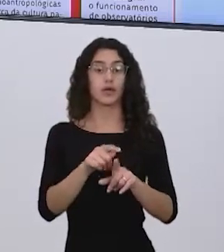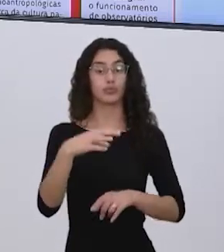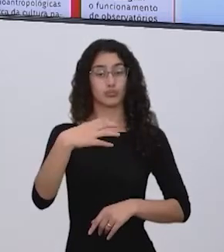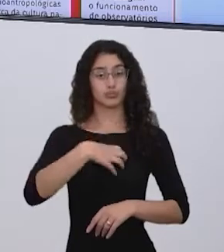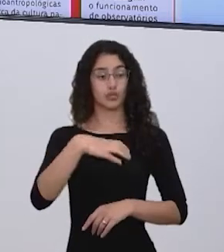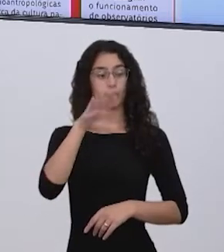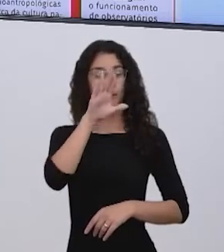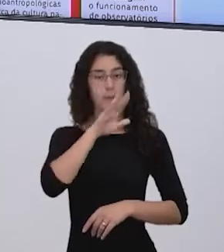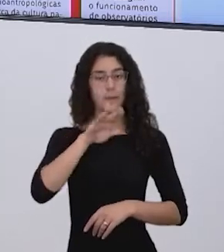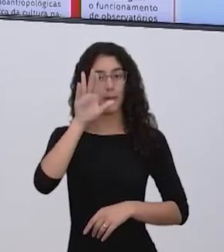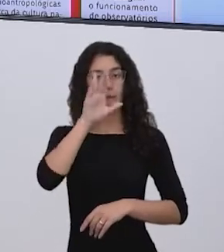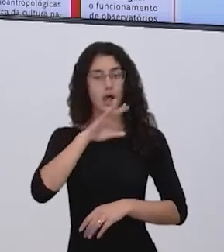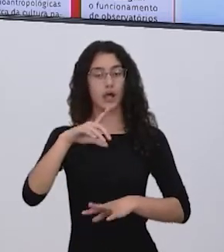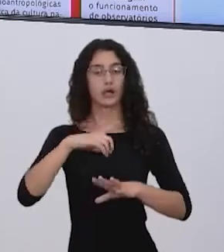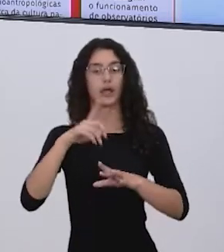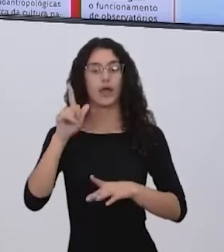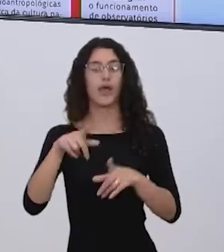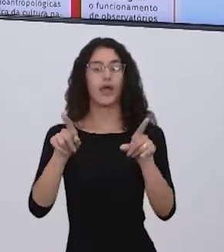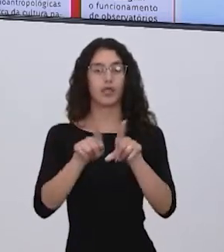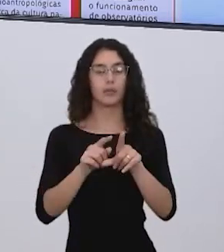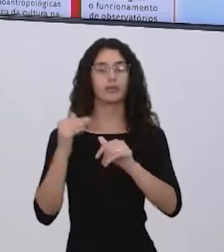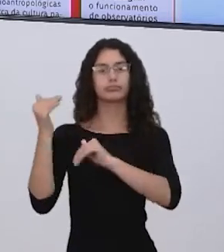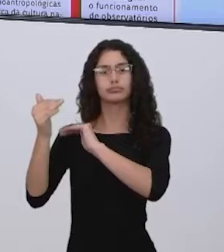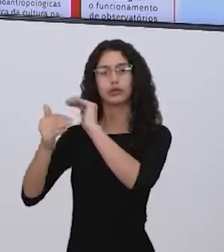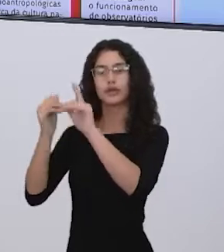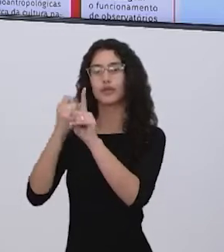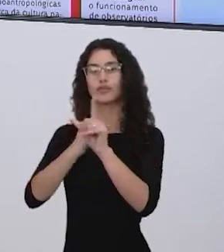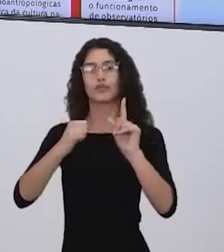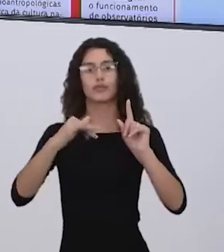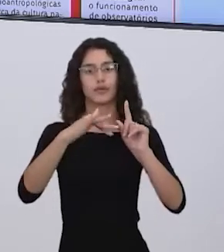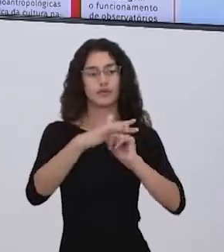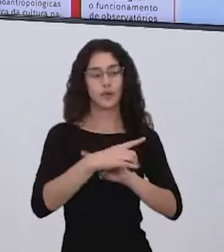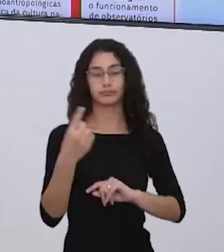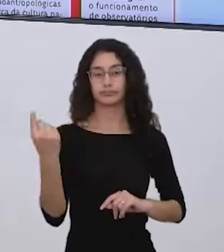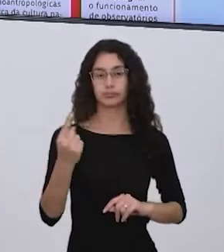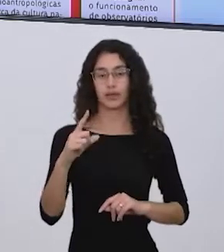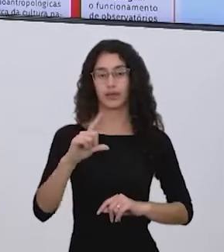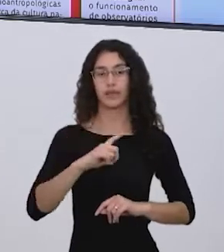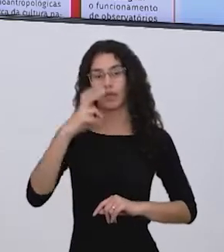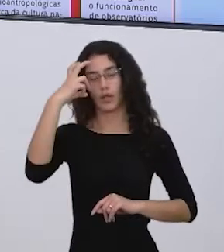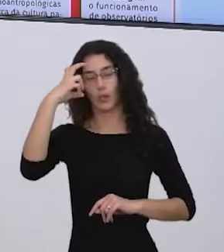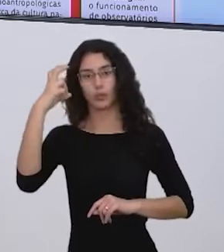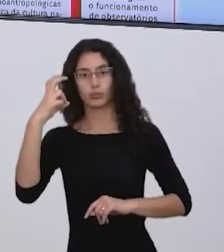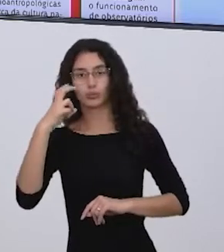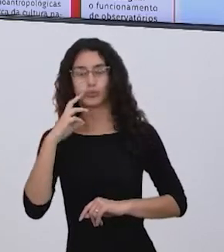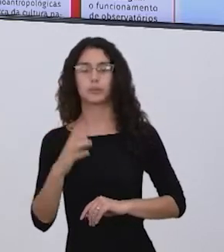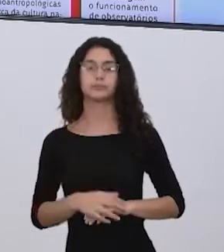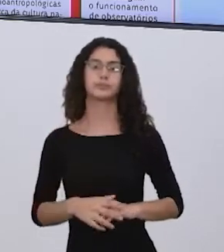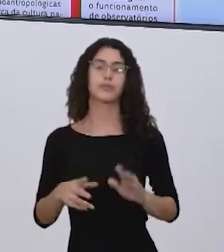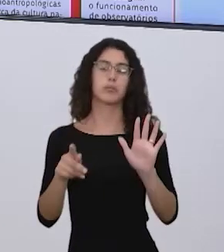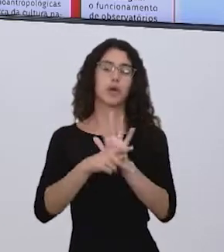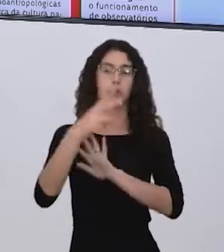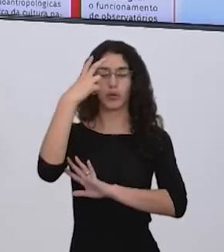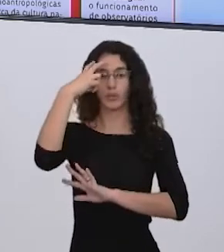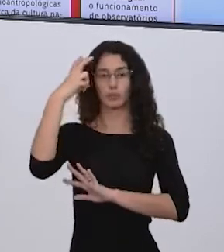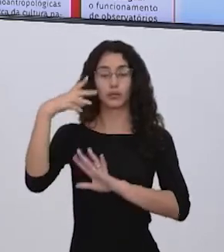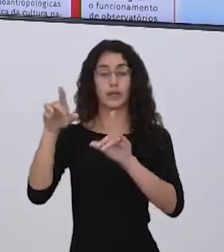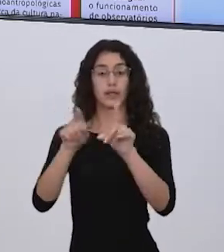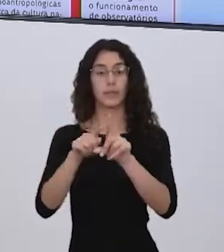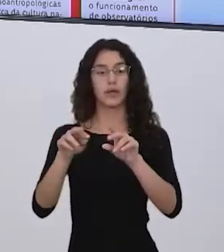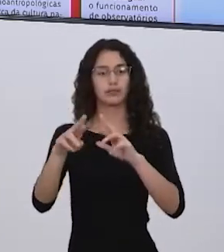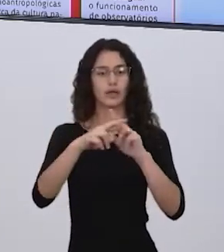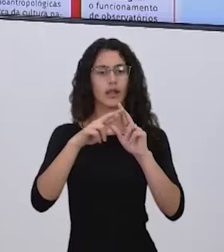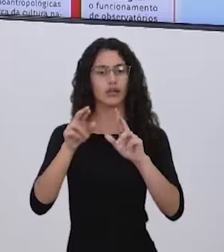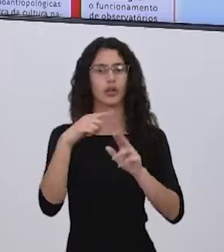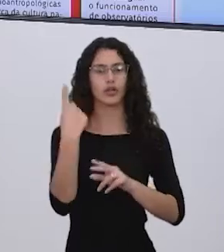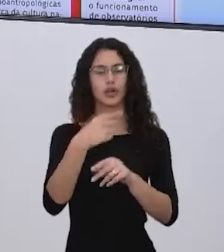a oralidade, né, é também um processo social independente da cultura. A sua cultura também estabelece a maneira